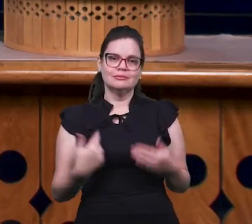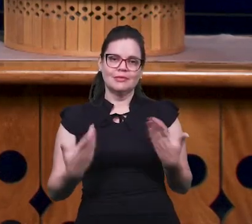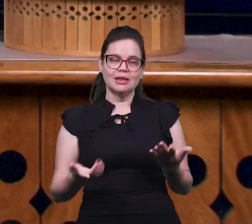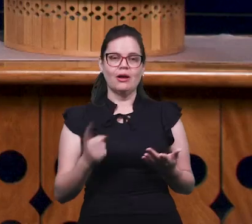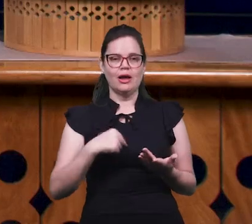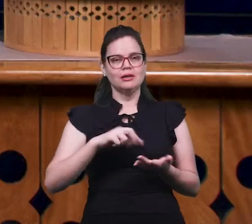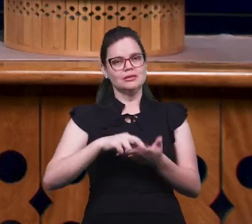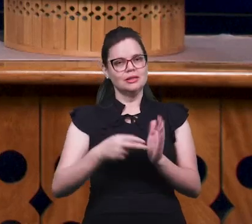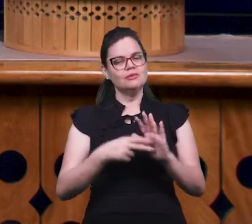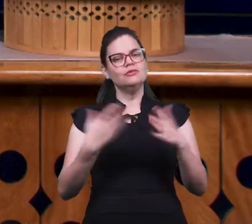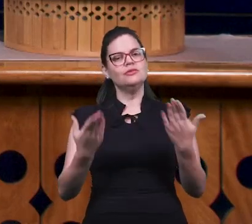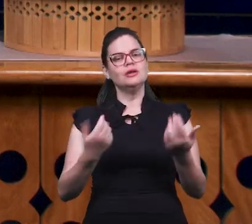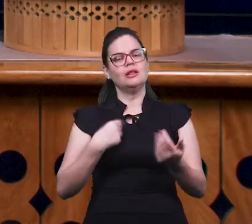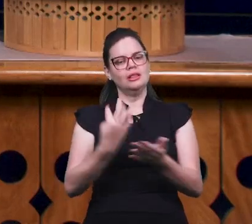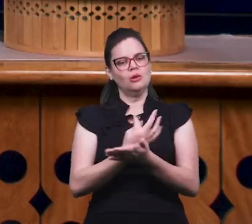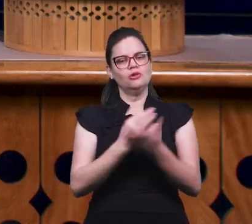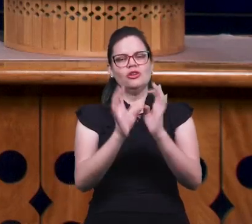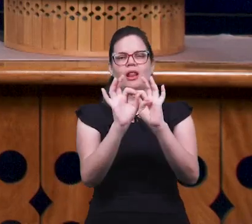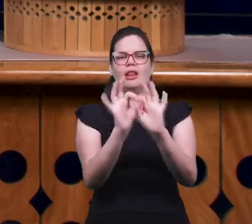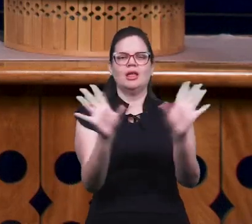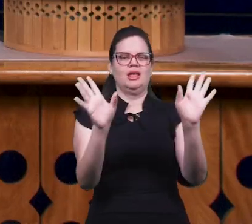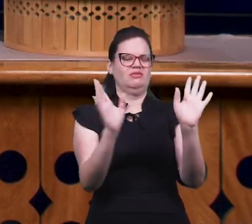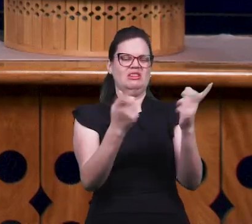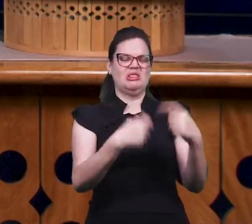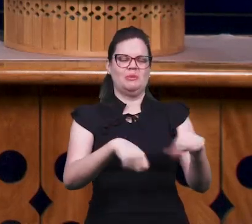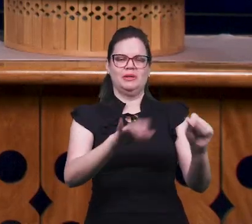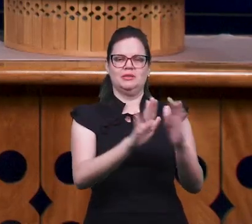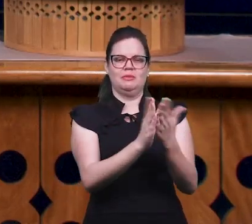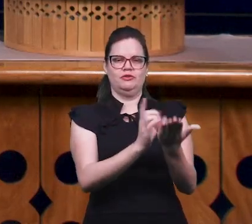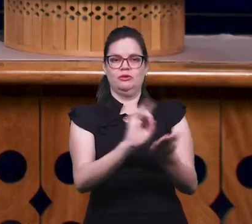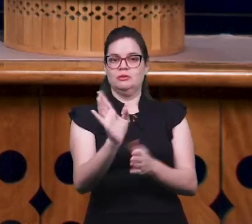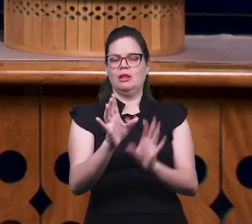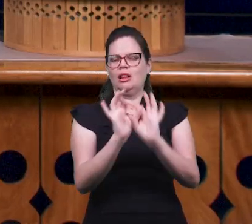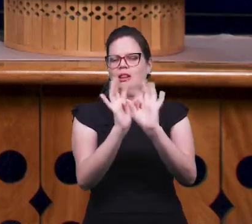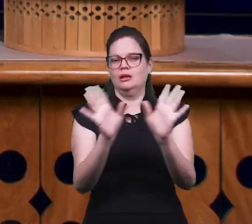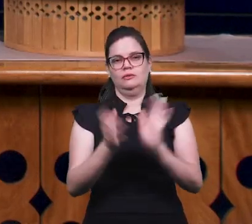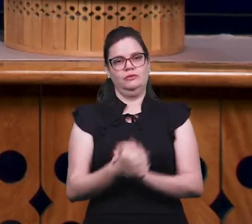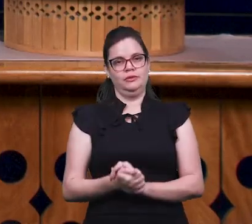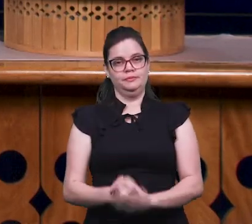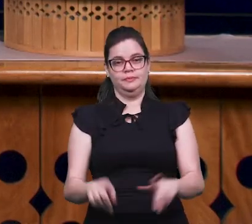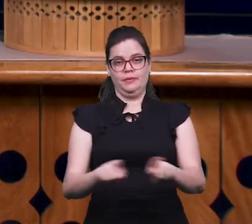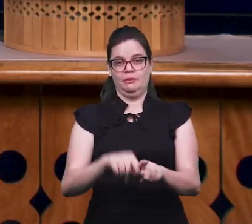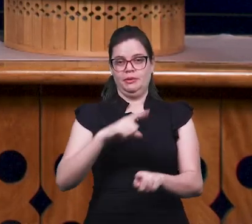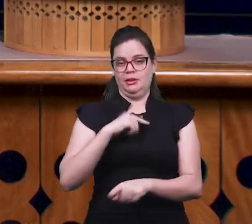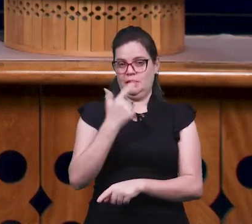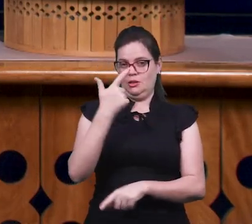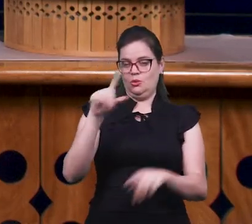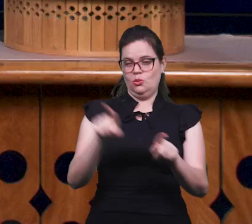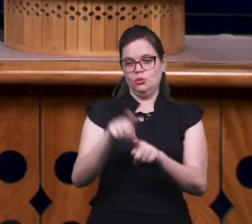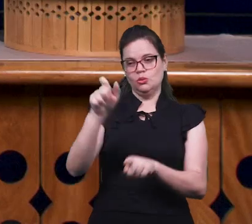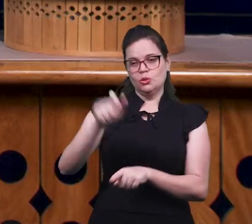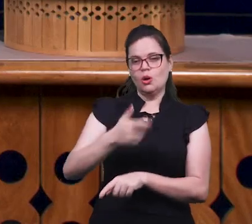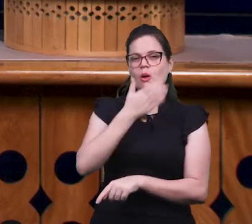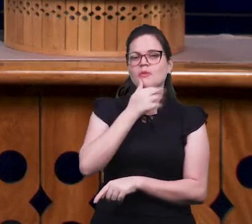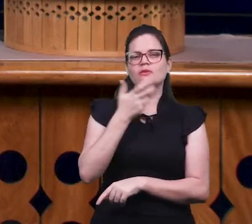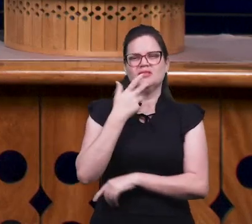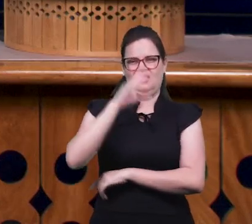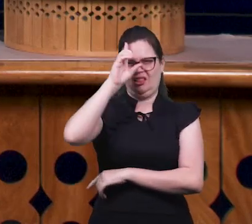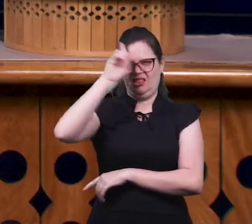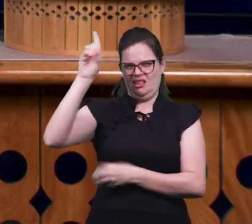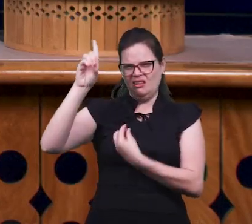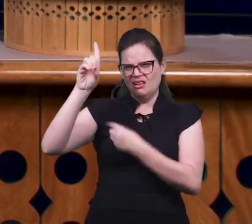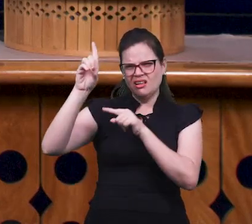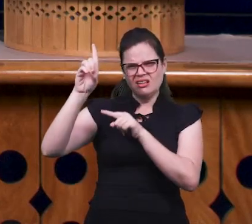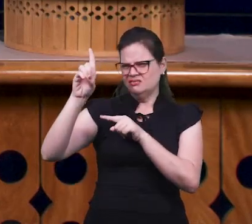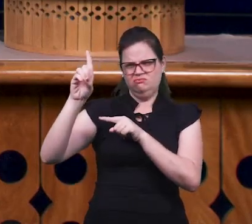a teologia liberal trouxe também, esse teólogo também. Outro também é o Tillich. E Tillich dizia o seguinte, ele falava que Deus não